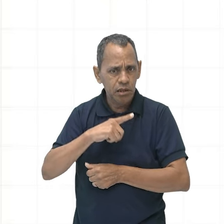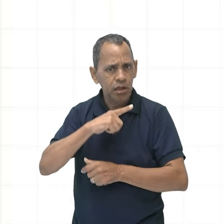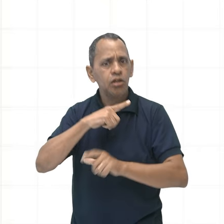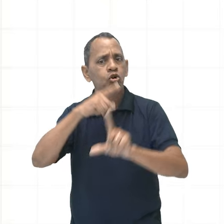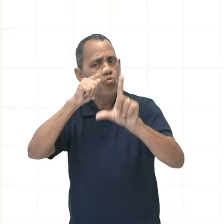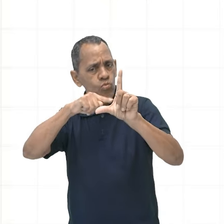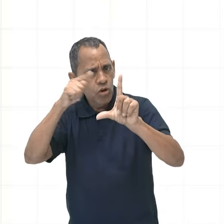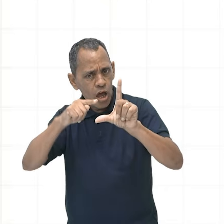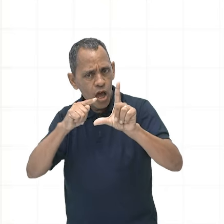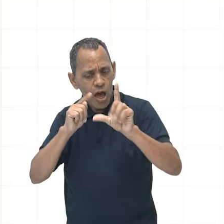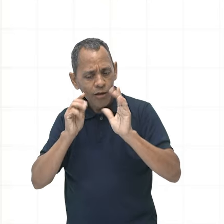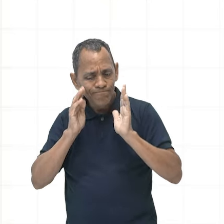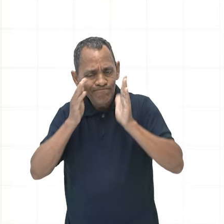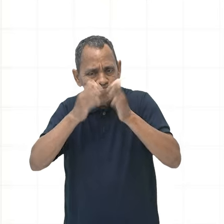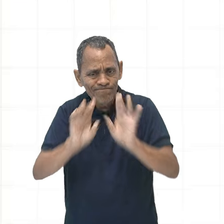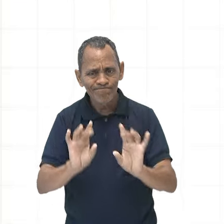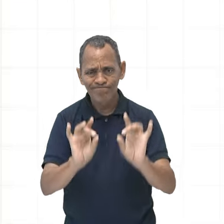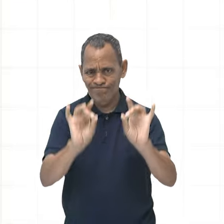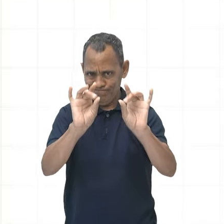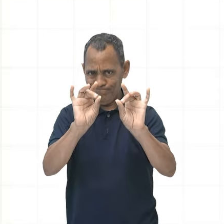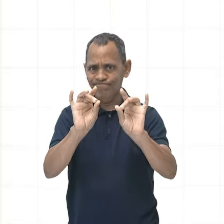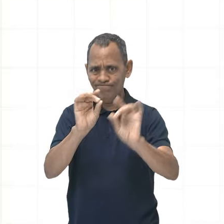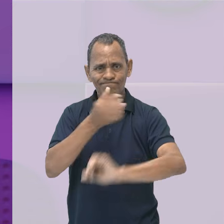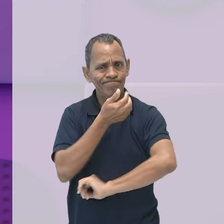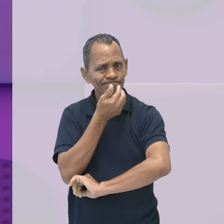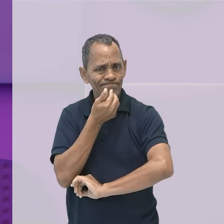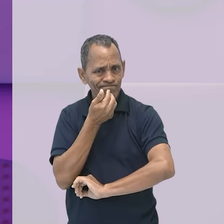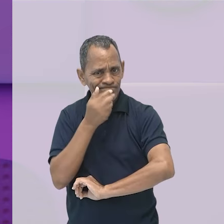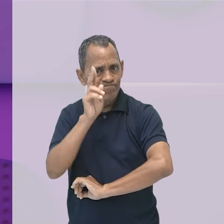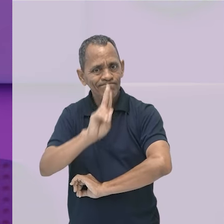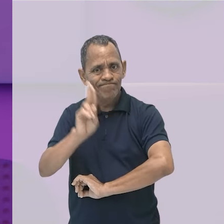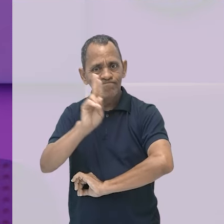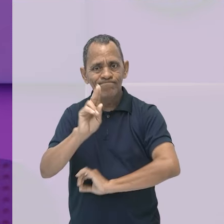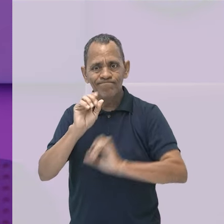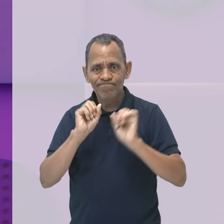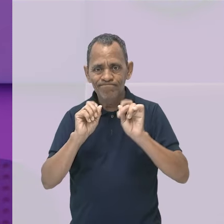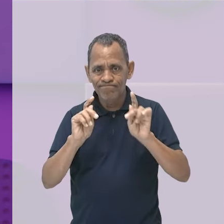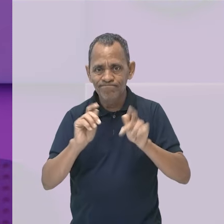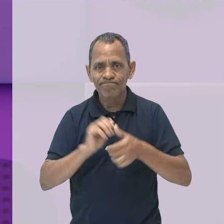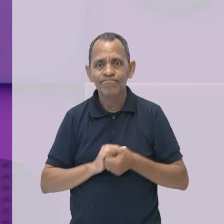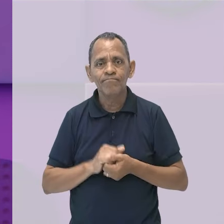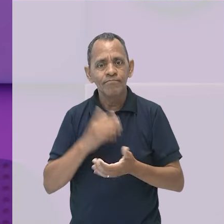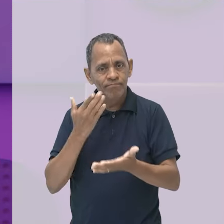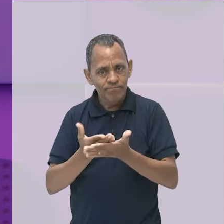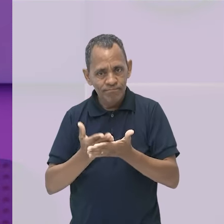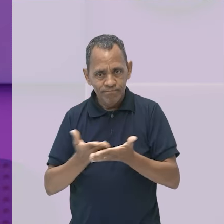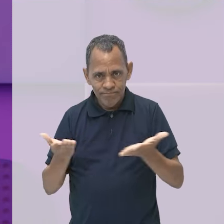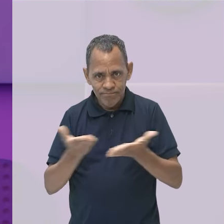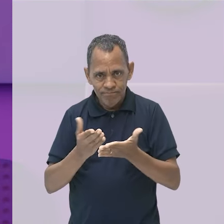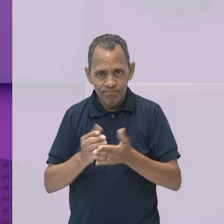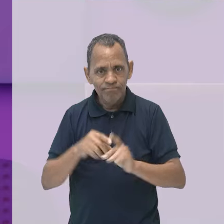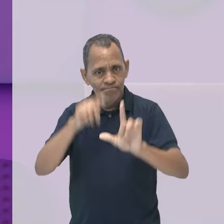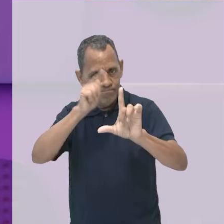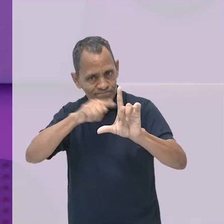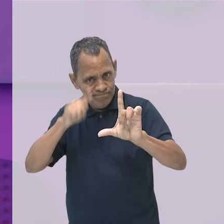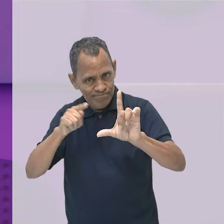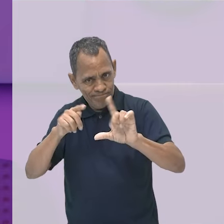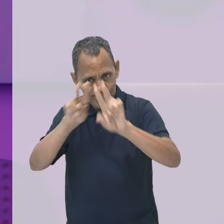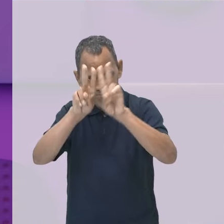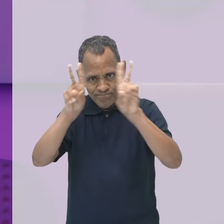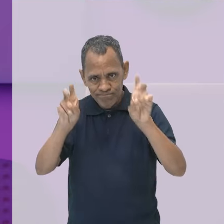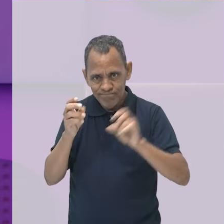gráfico específico, né, mais adequado para ser utilizado. Então, essa foi a nossa aula sobre os gráficos. Espero que